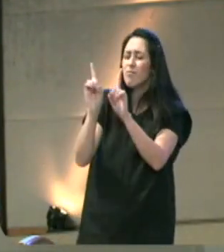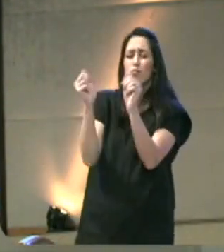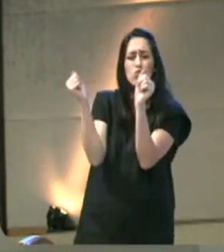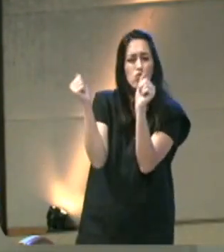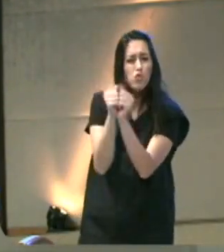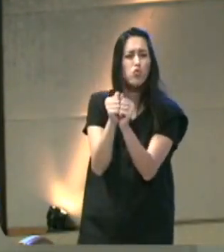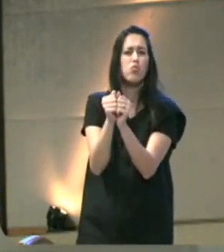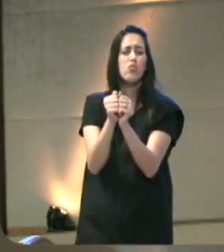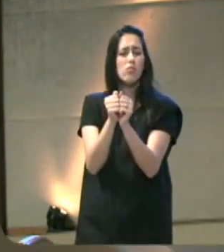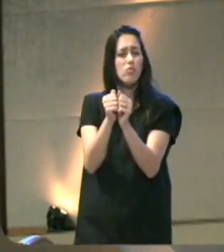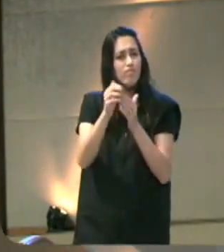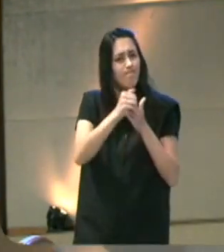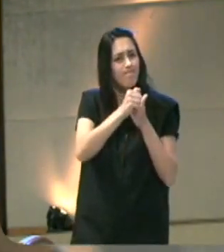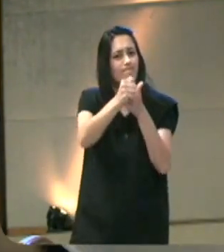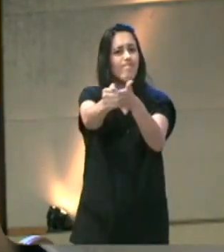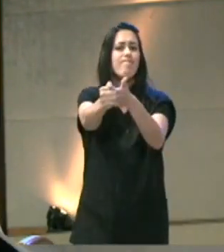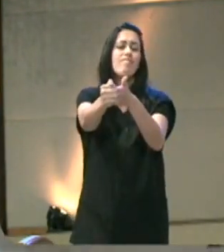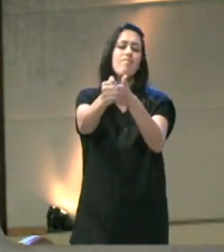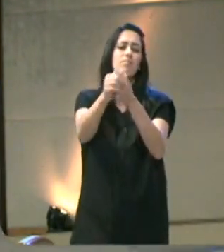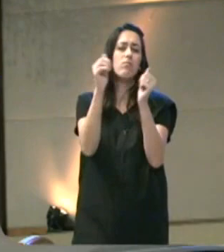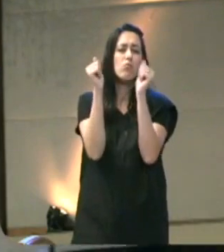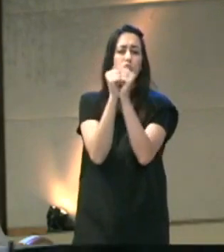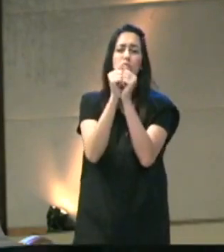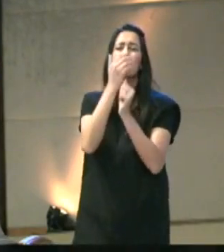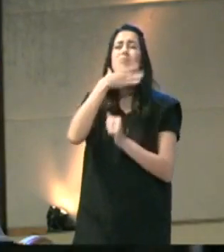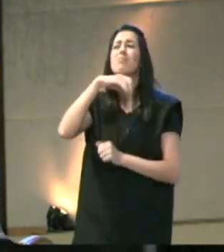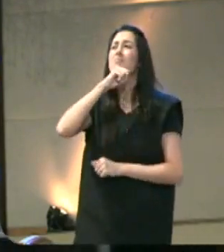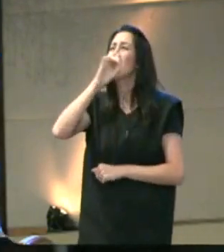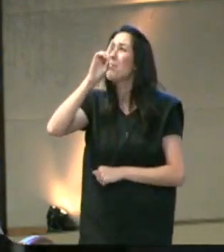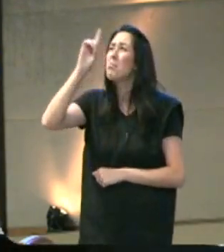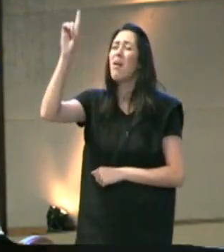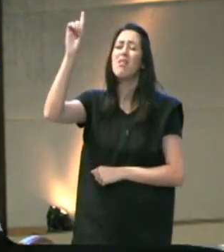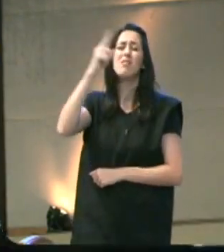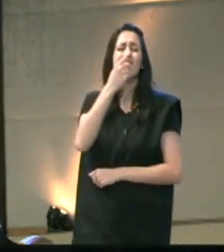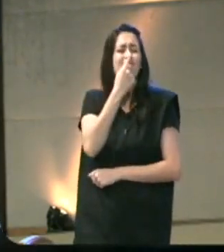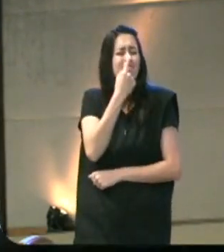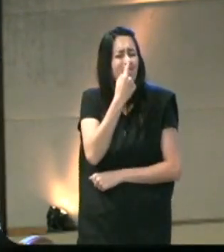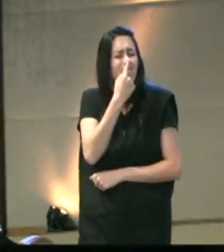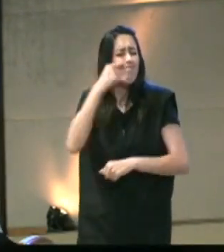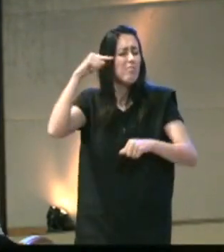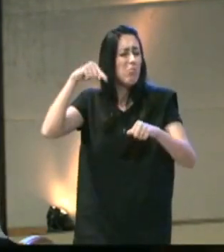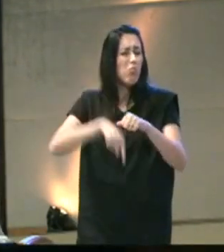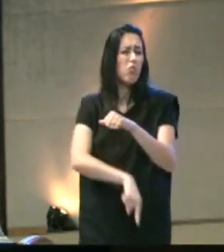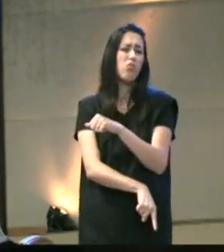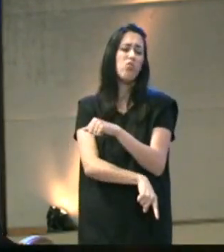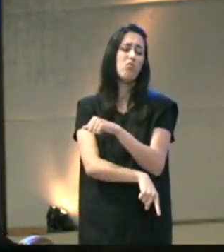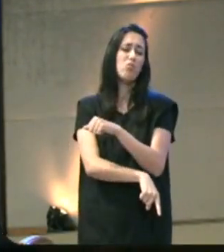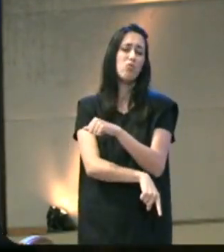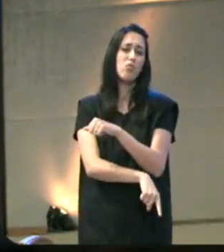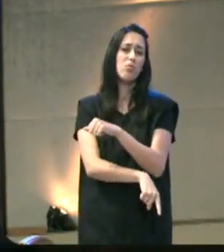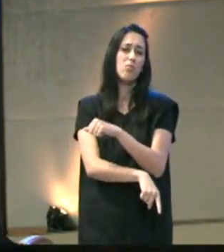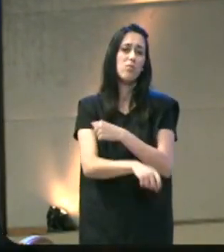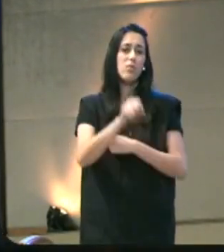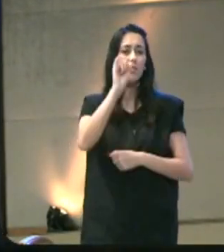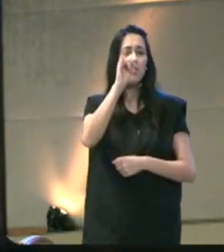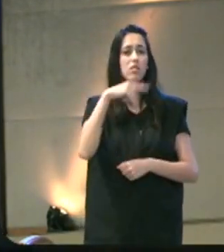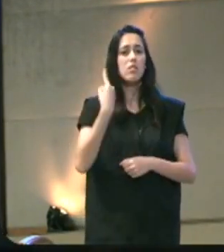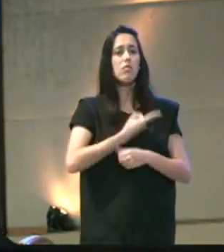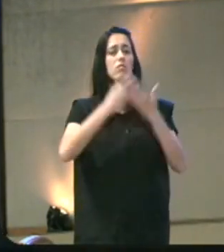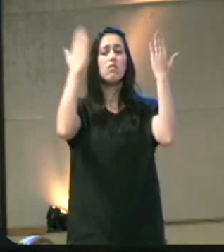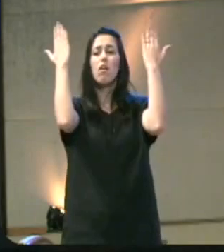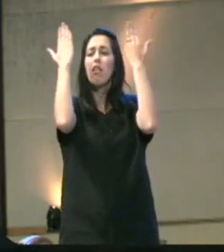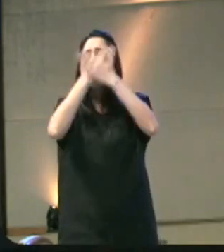direção dessa comunhão mais íntima com o Pai. Quando os nossos olhos estão fechados, a gente não